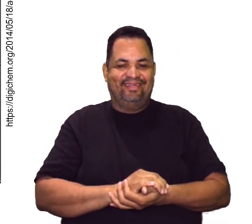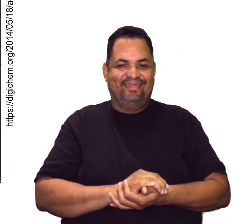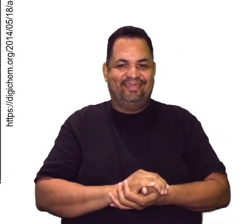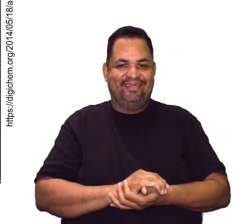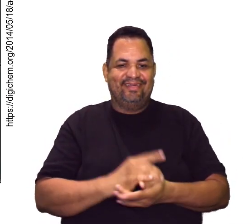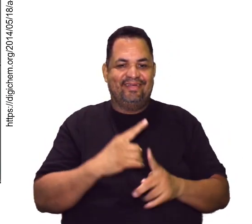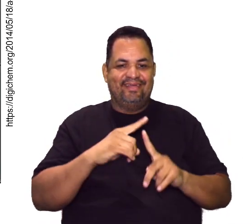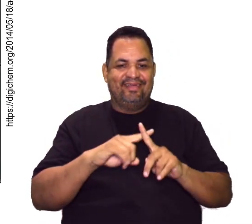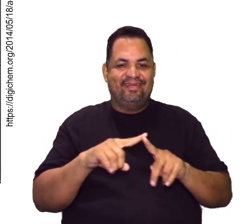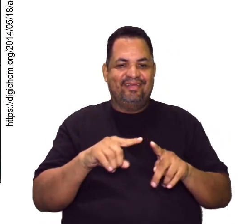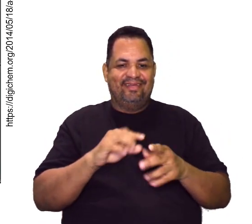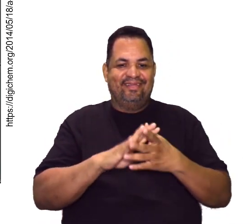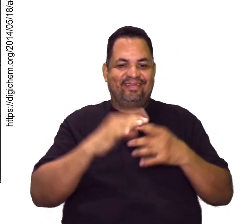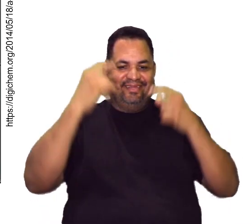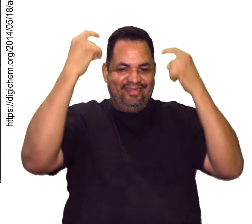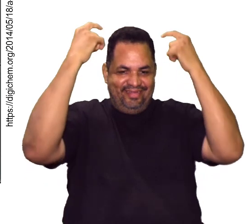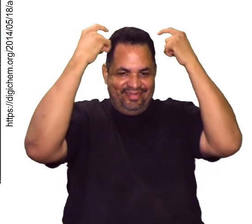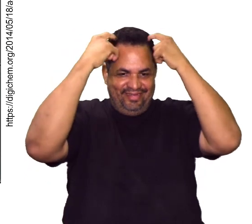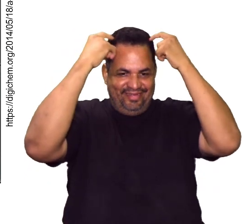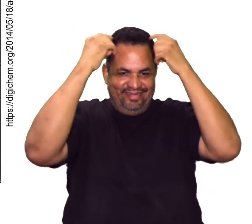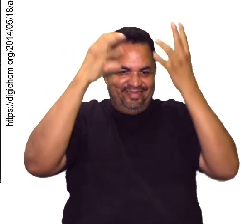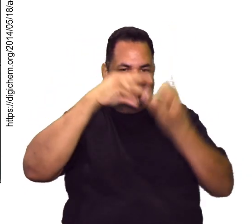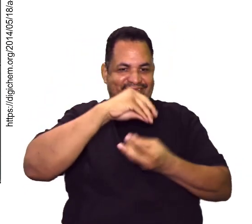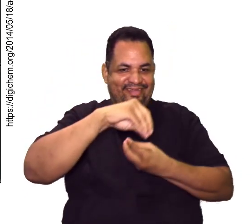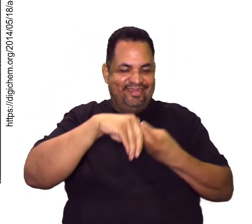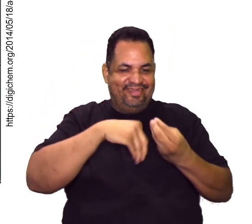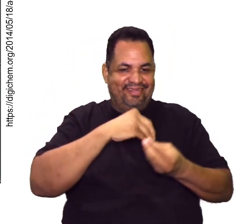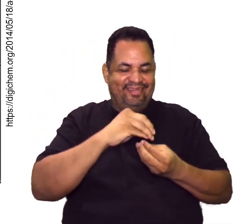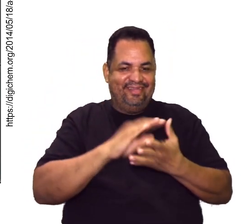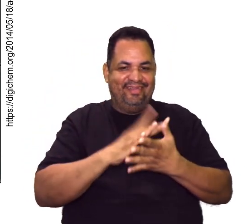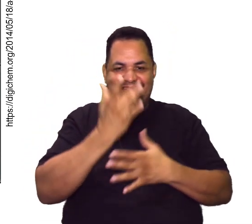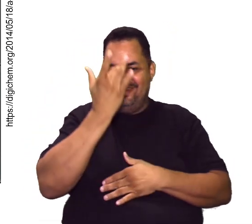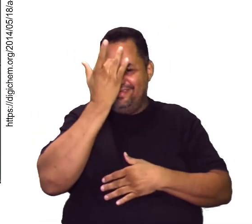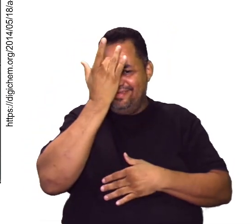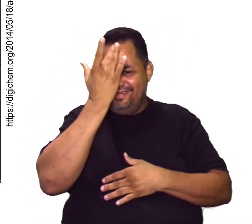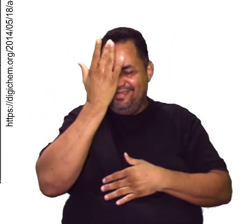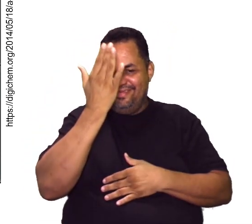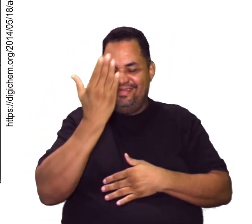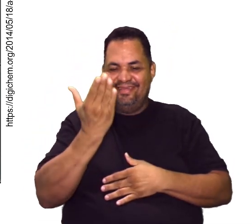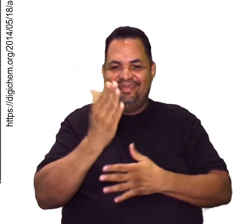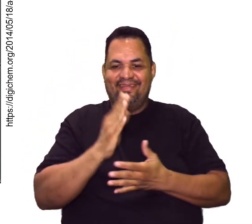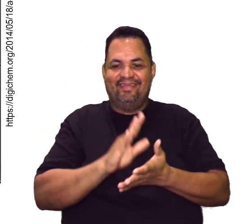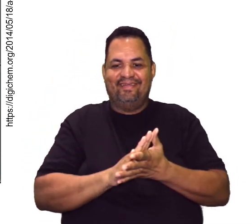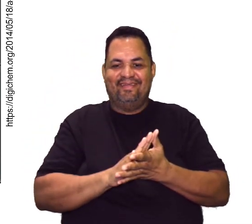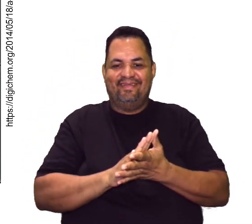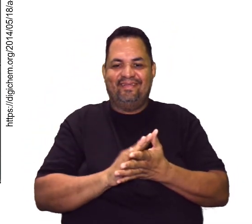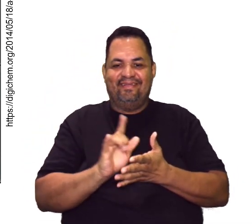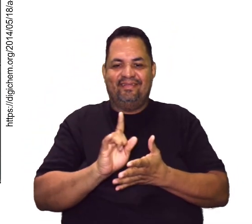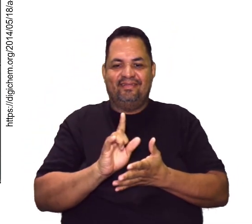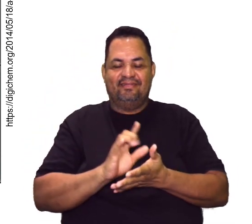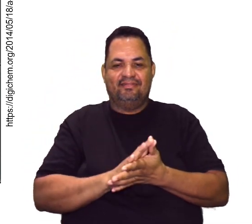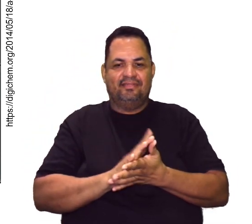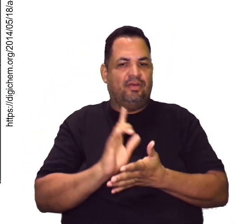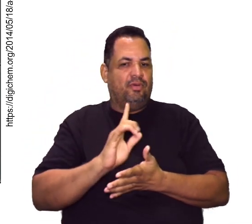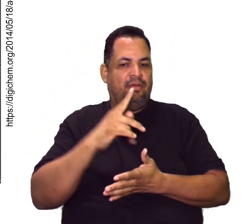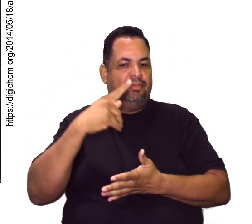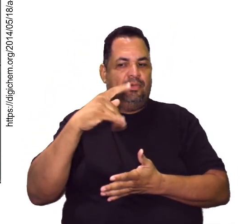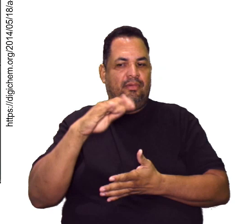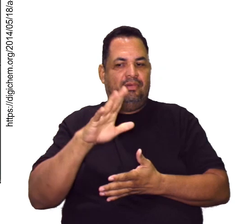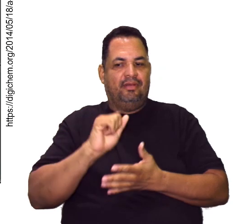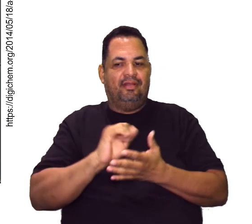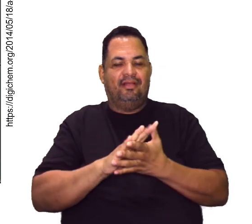são insolúveis. Então, é fácil para ver dizer isso. Você não é